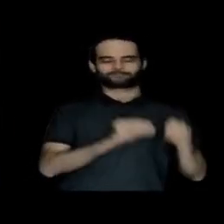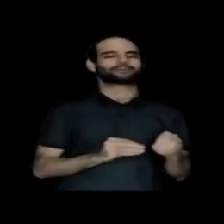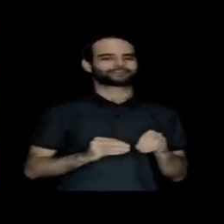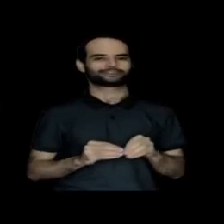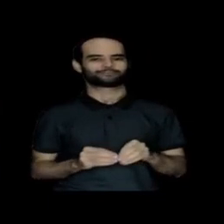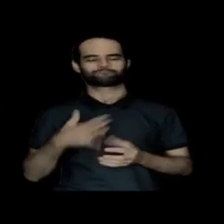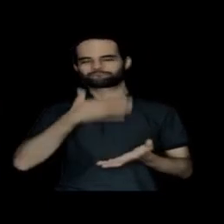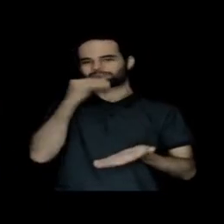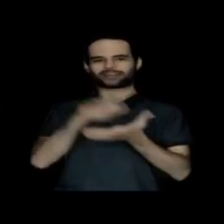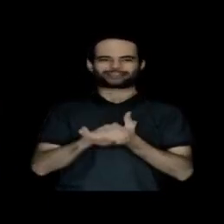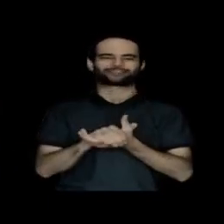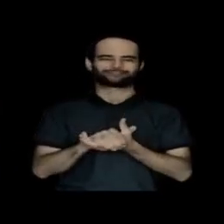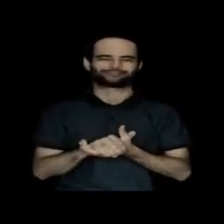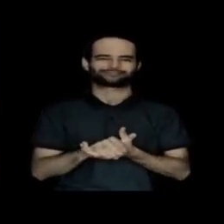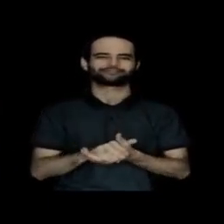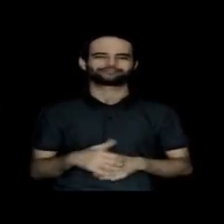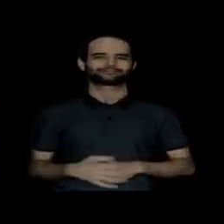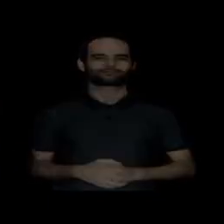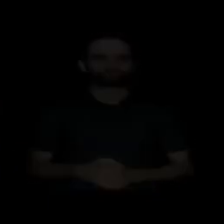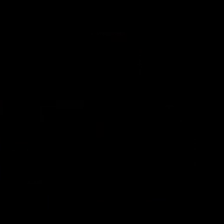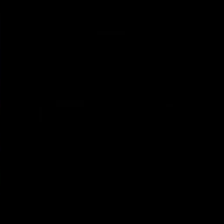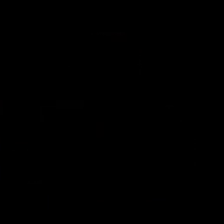veio a transferência de meu marido para Barreiras.